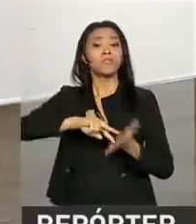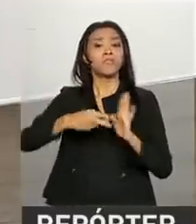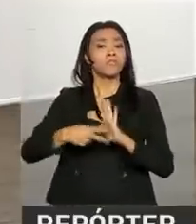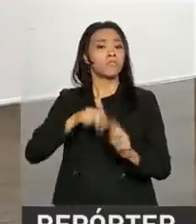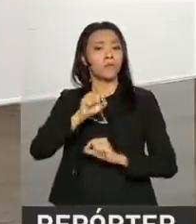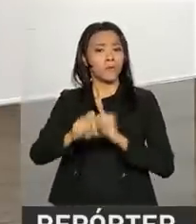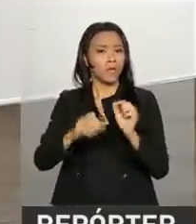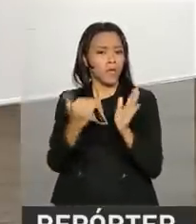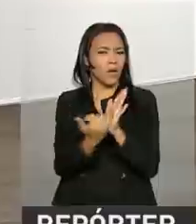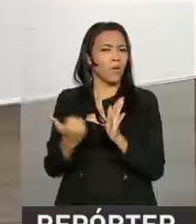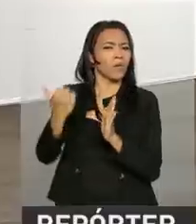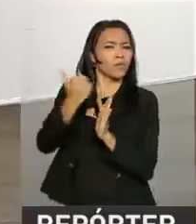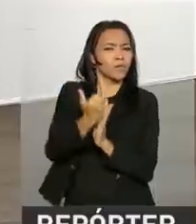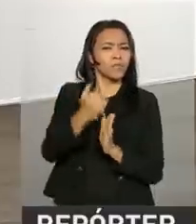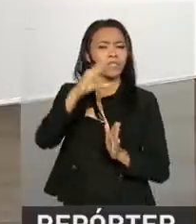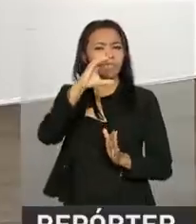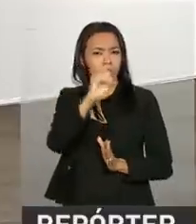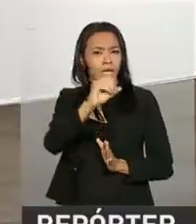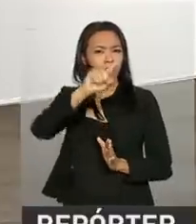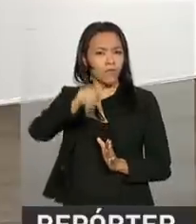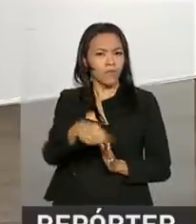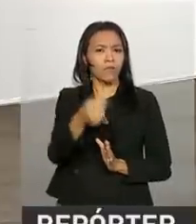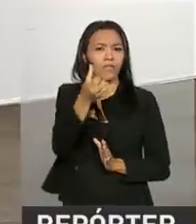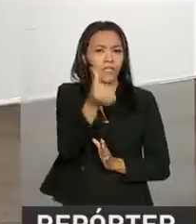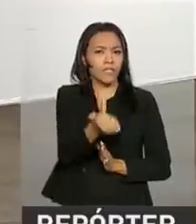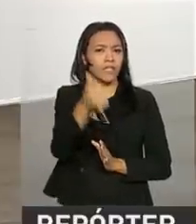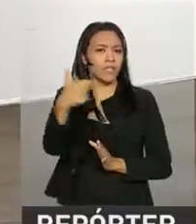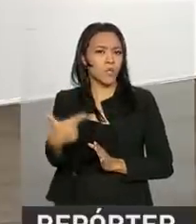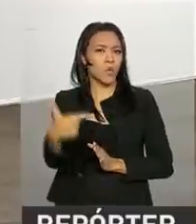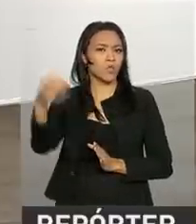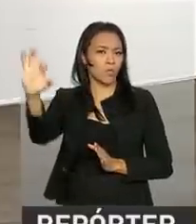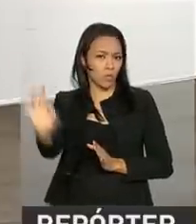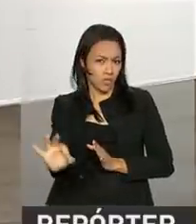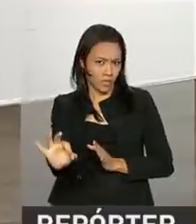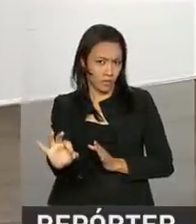um reajuste de 0,62%, que corresponde a